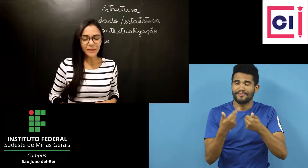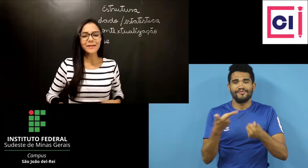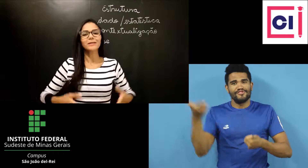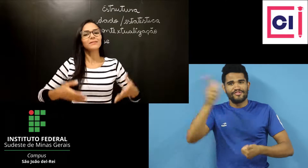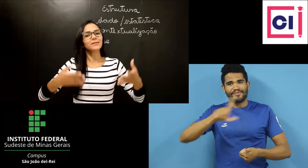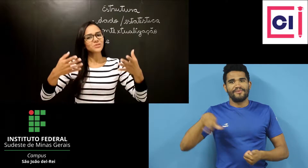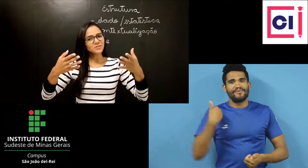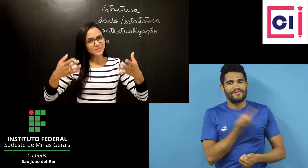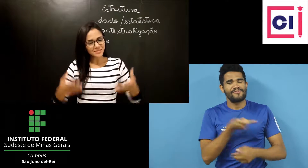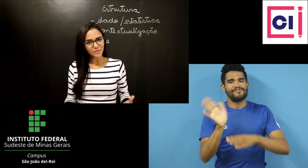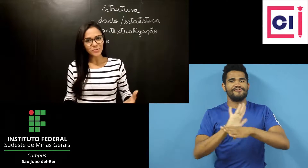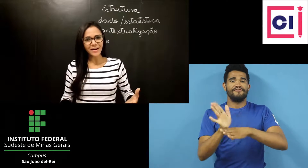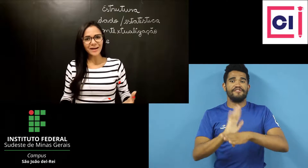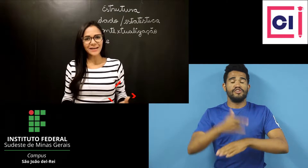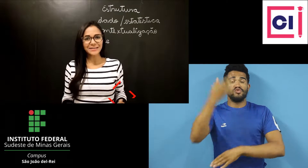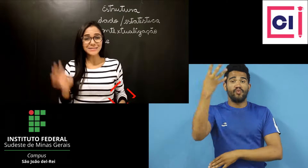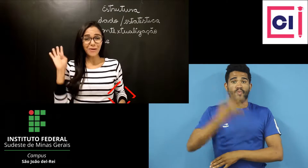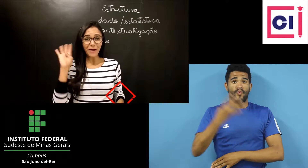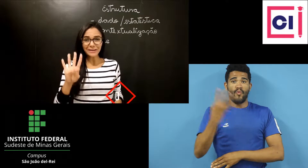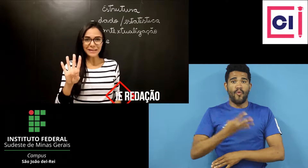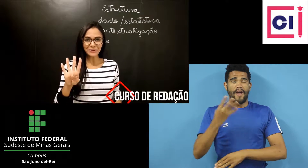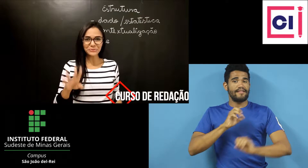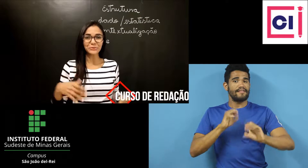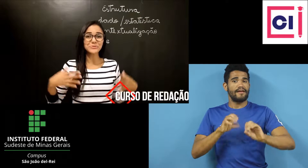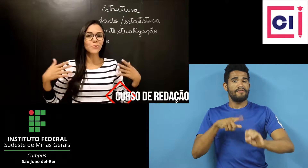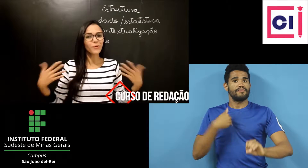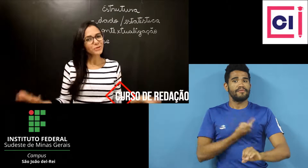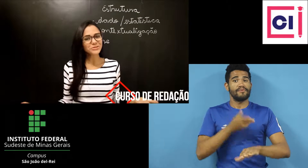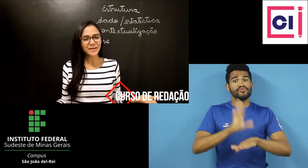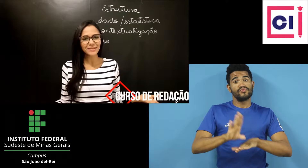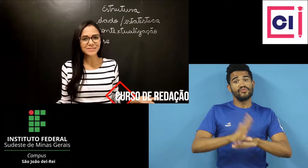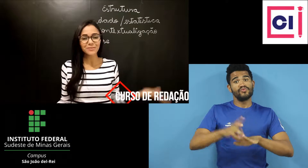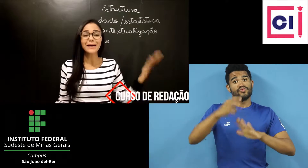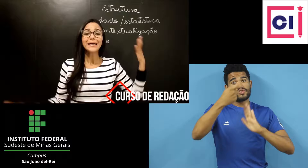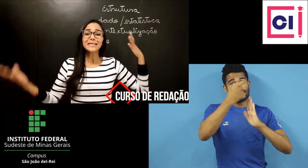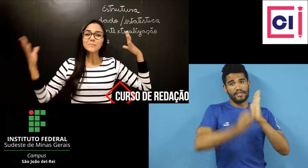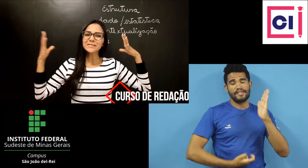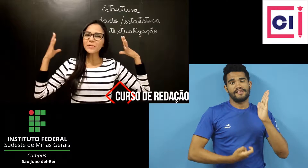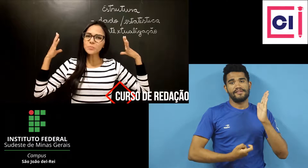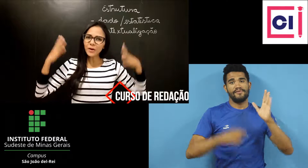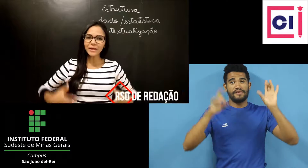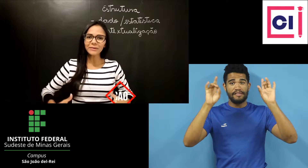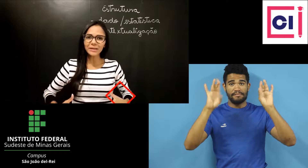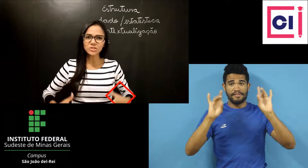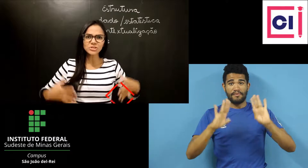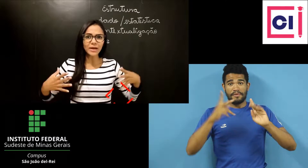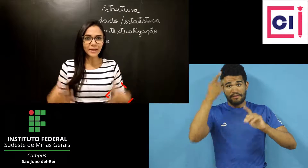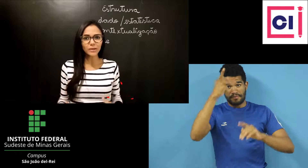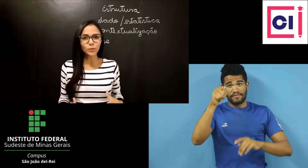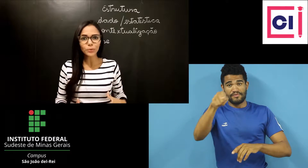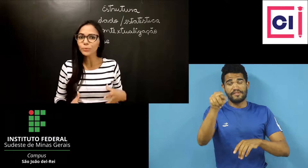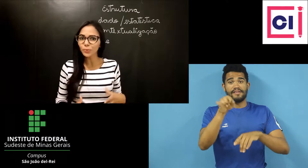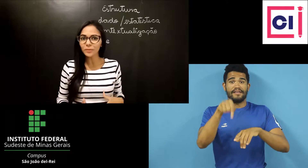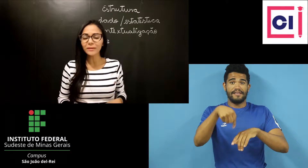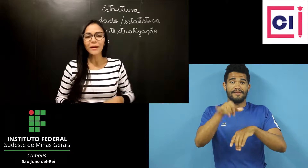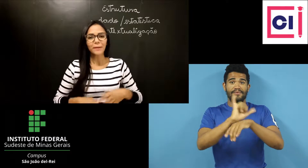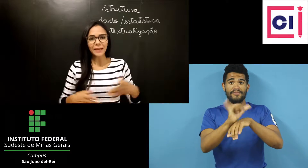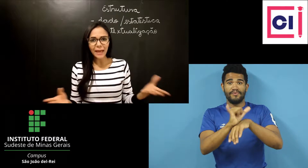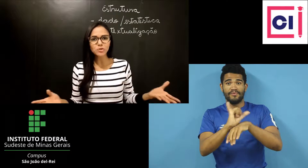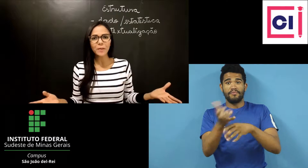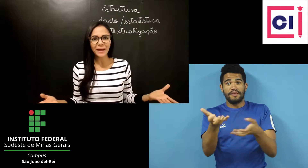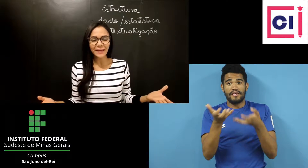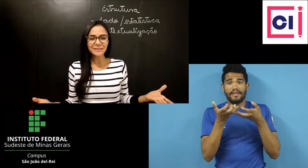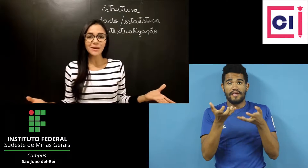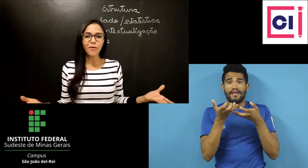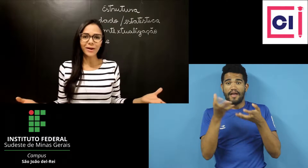pessoal, tudo bem? O canal Inteligente está no ar. Esta é a quarta aula do nosso curso de redação, especialmente para o canal Inteligente aqui no YouTube. Para